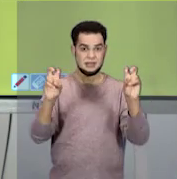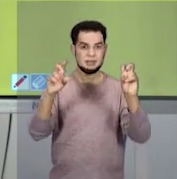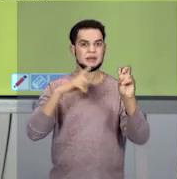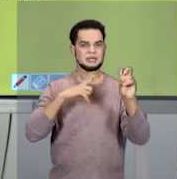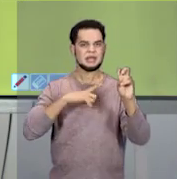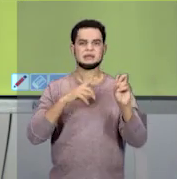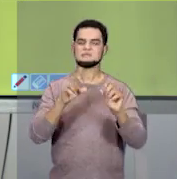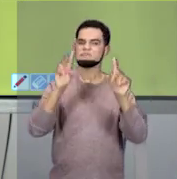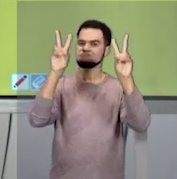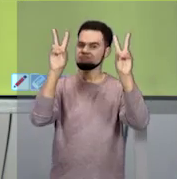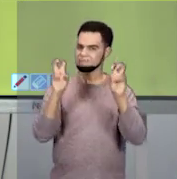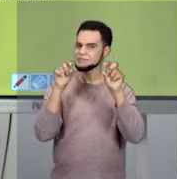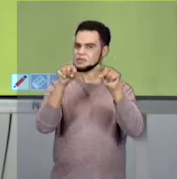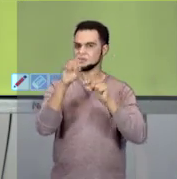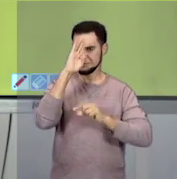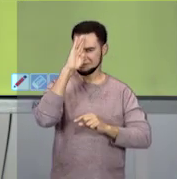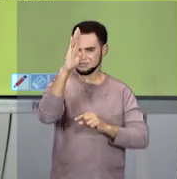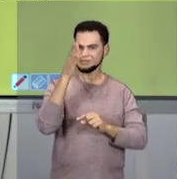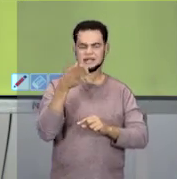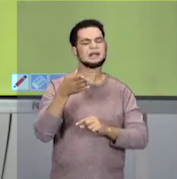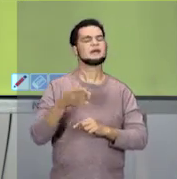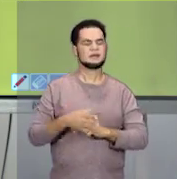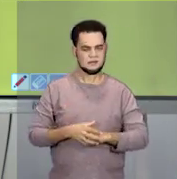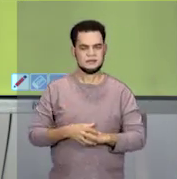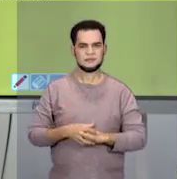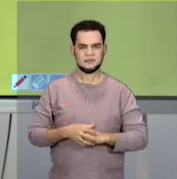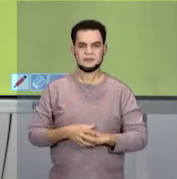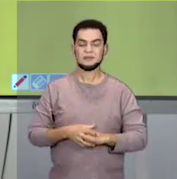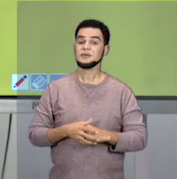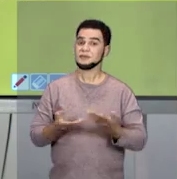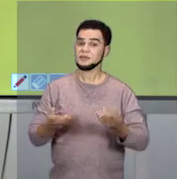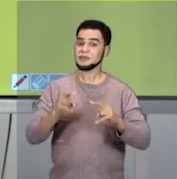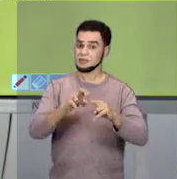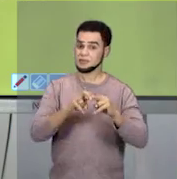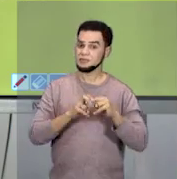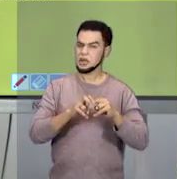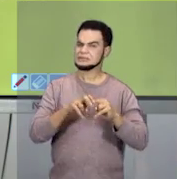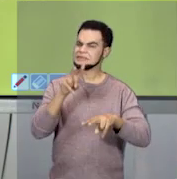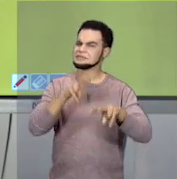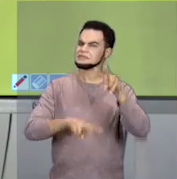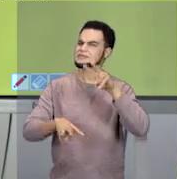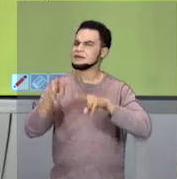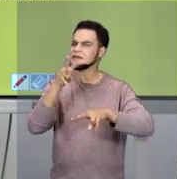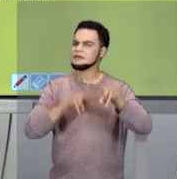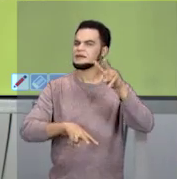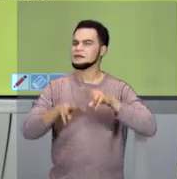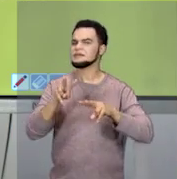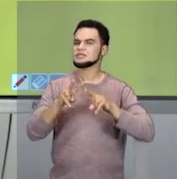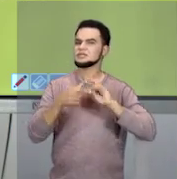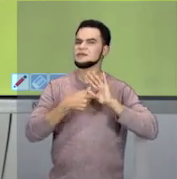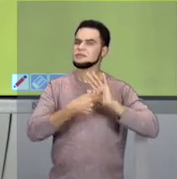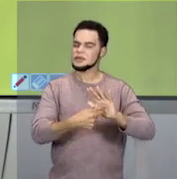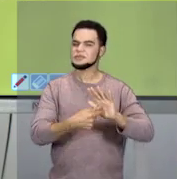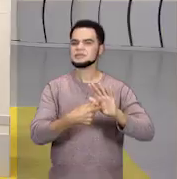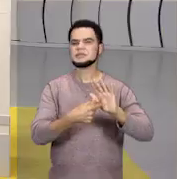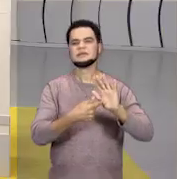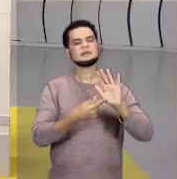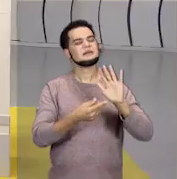Todo tema tem um assunto central. E por meio da análise, a gente vai mostrar ali